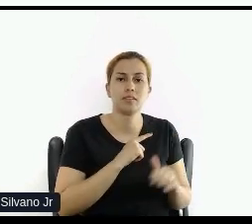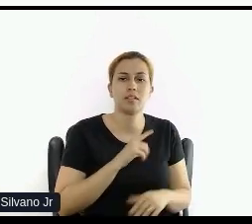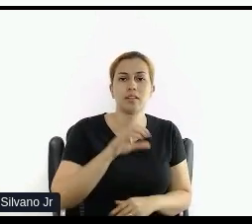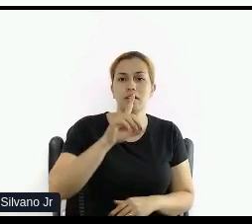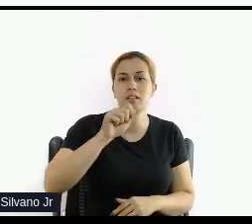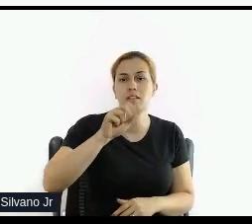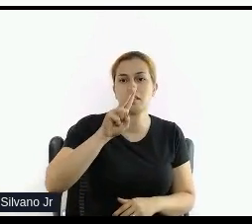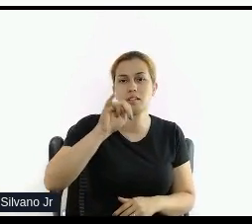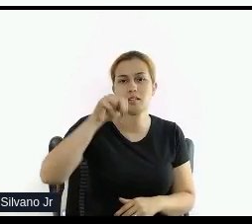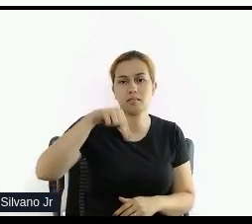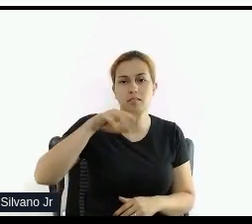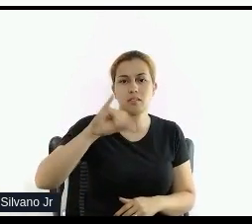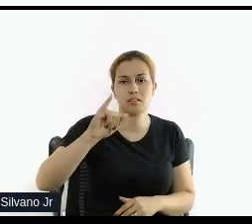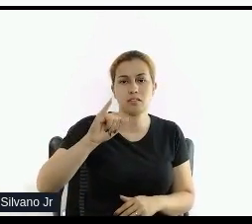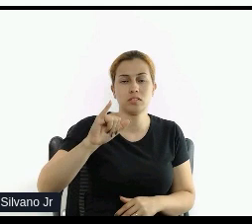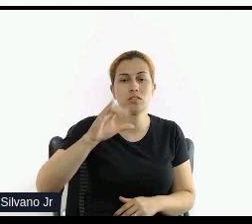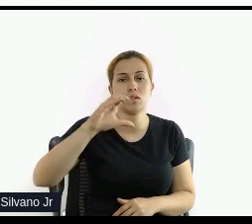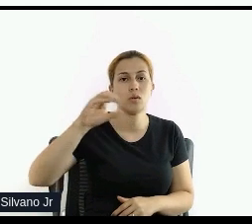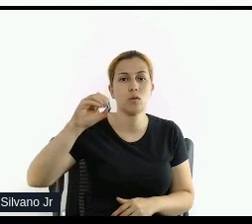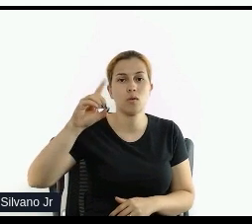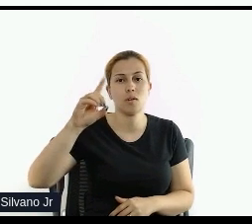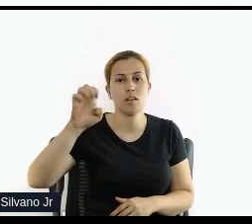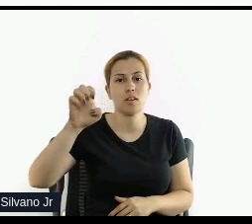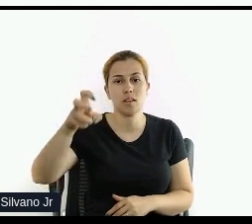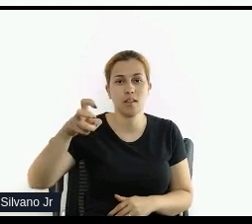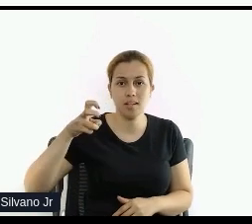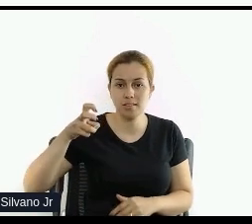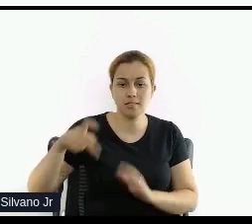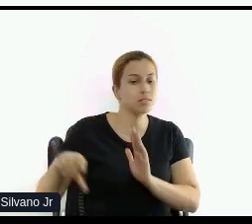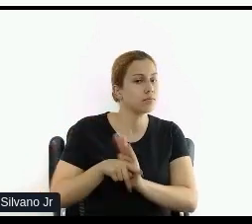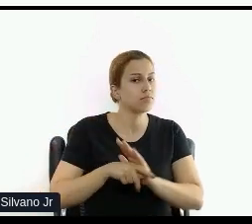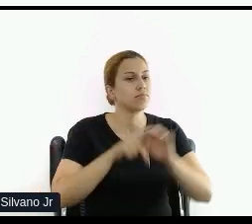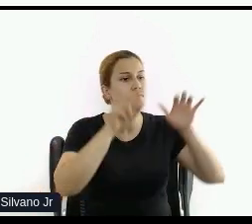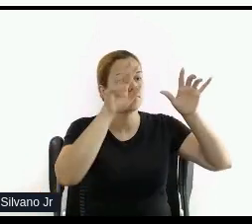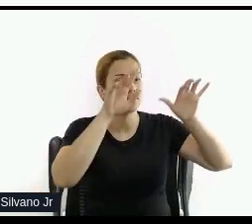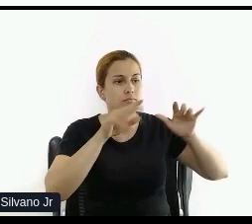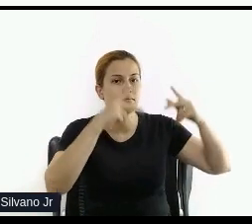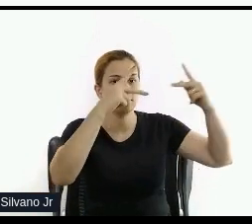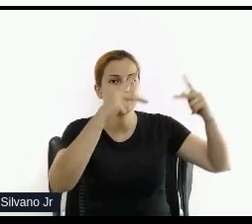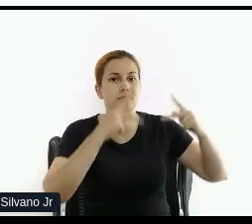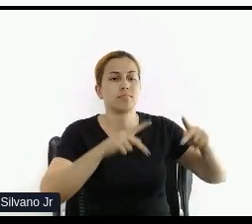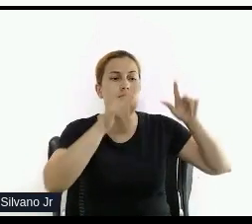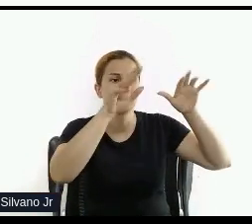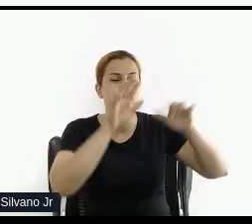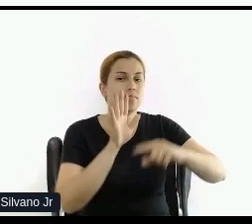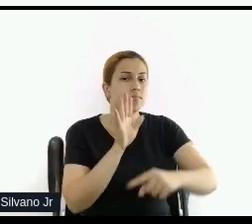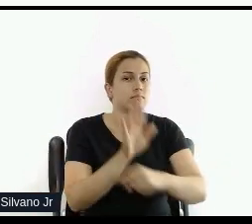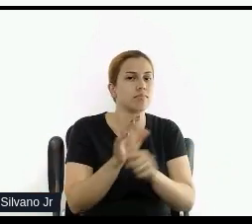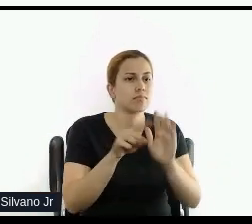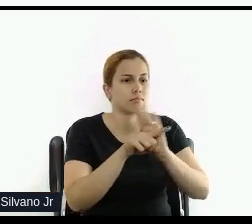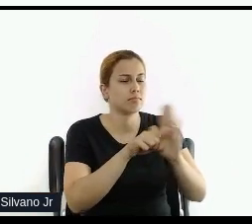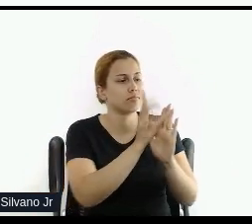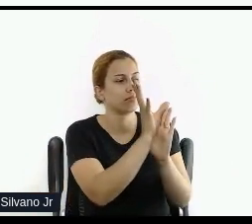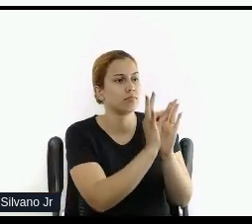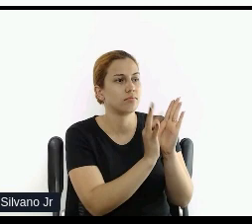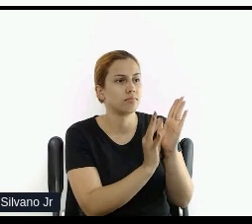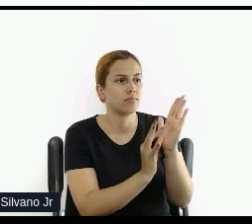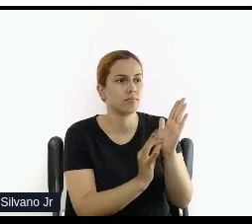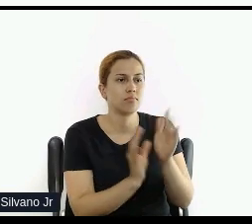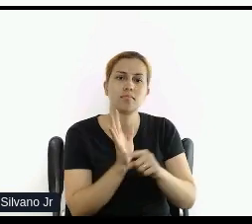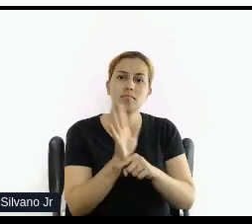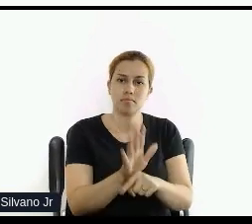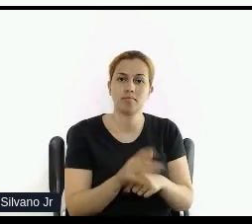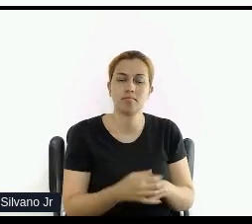código, né? O prompt, eu estou especificando o prompt que eu estou passando, então estou passando esse prompt, ó, gerar uma descrição